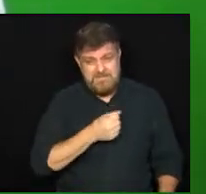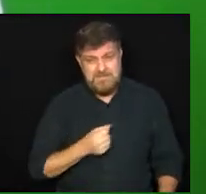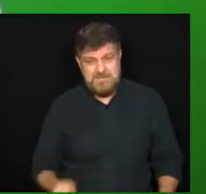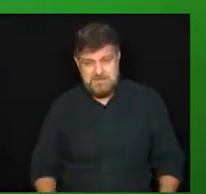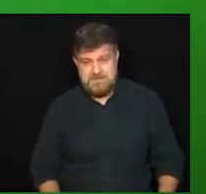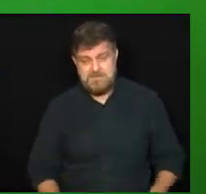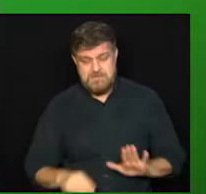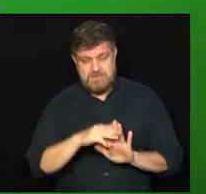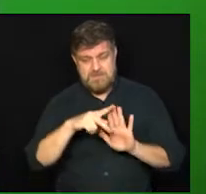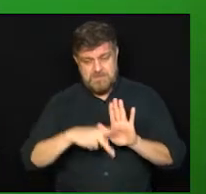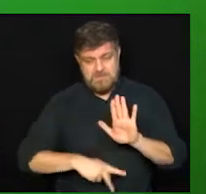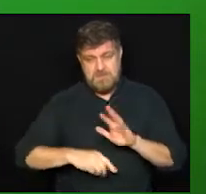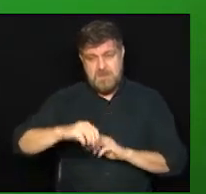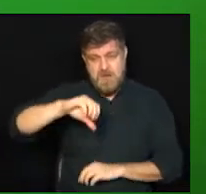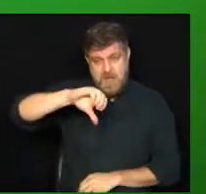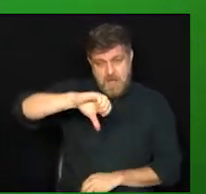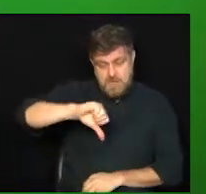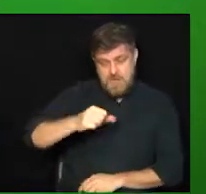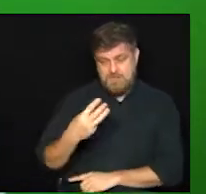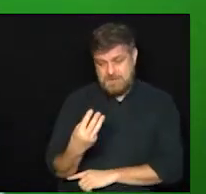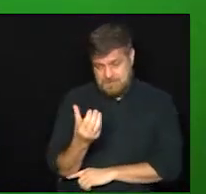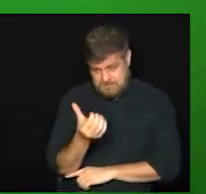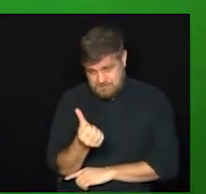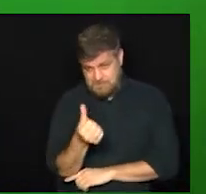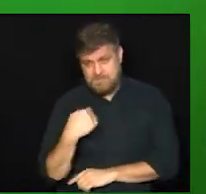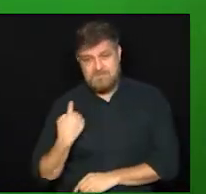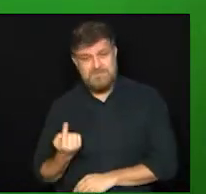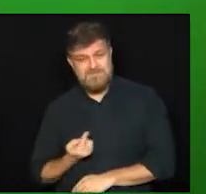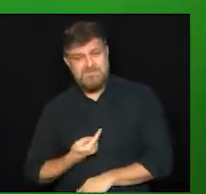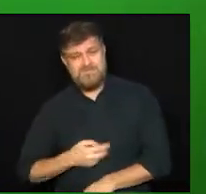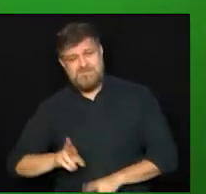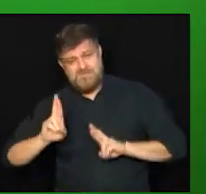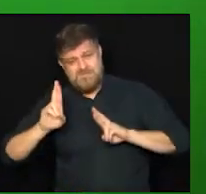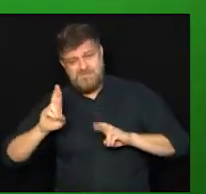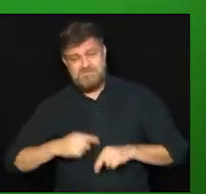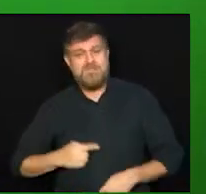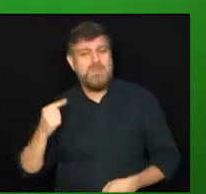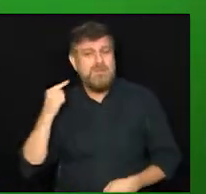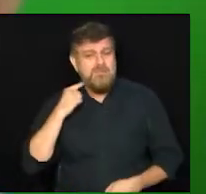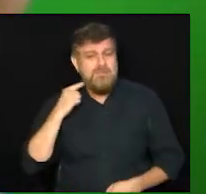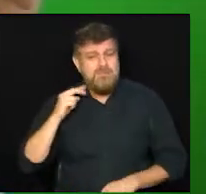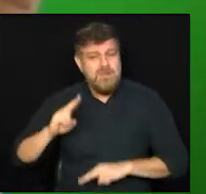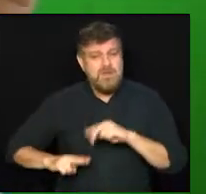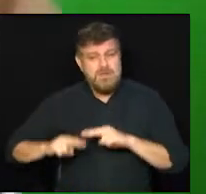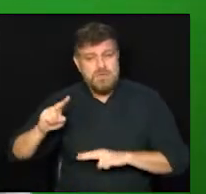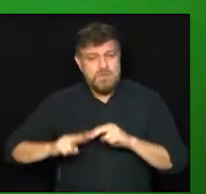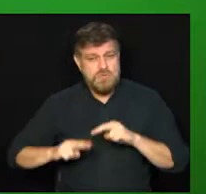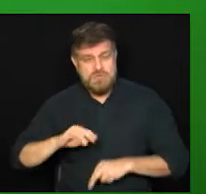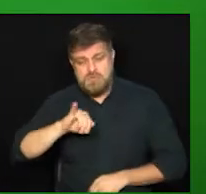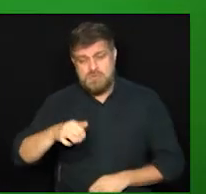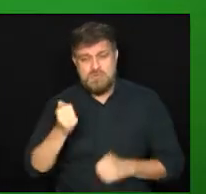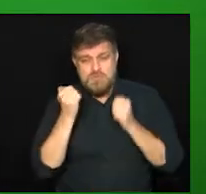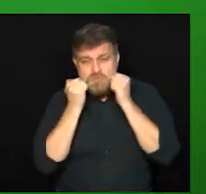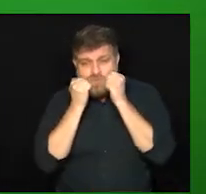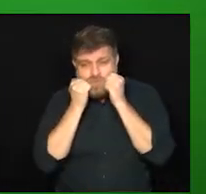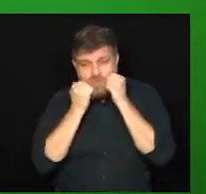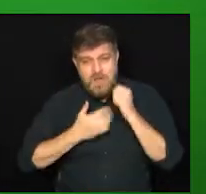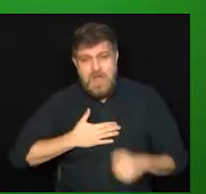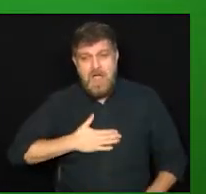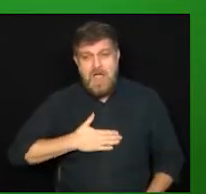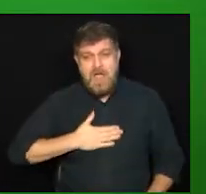936. E a esperança é que maio, junho, julho, agosto, setembro, a gente